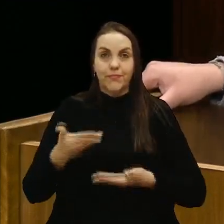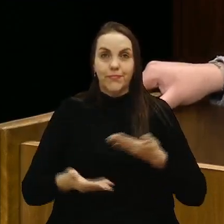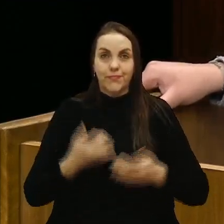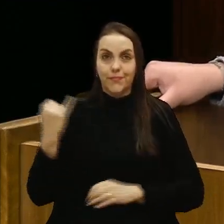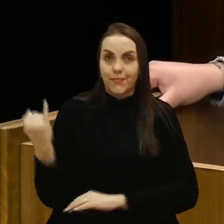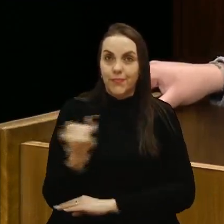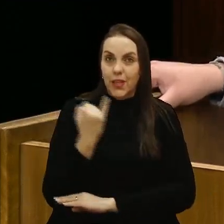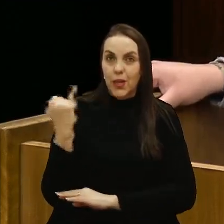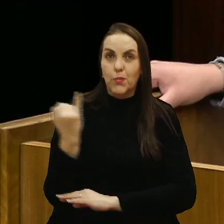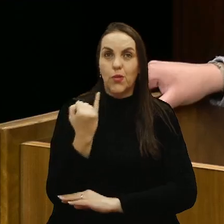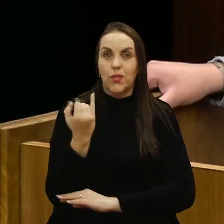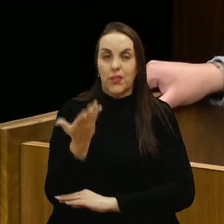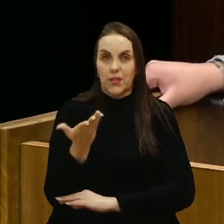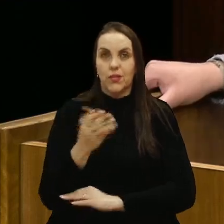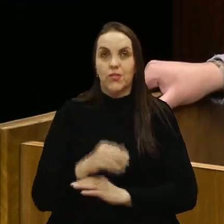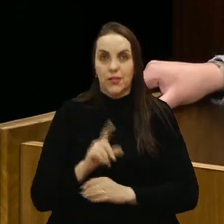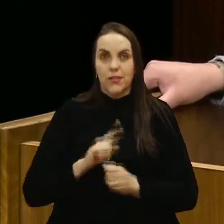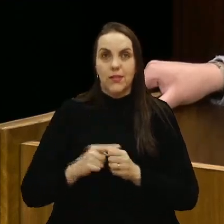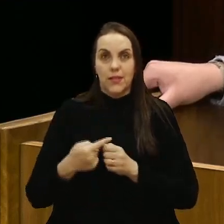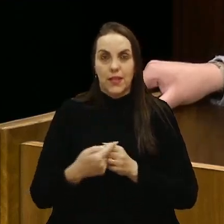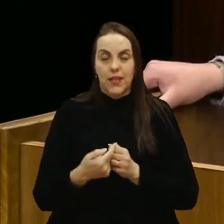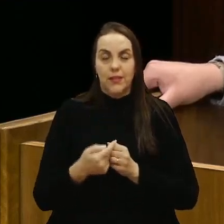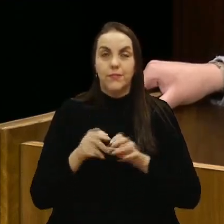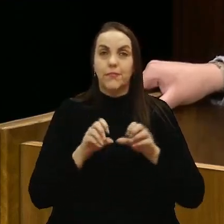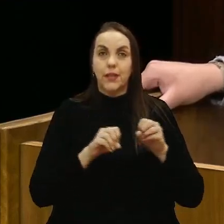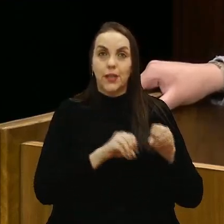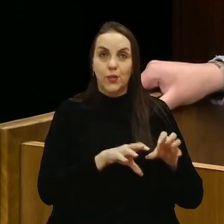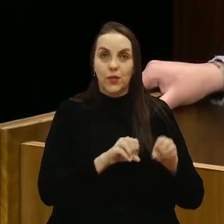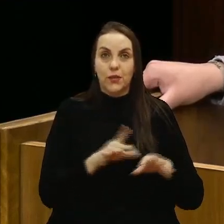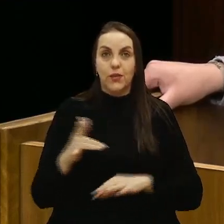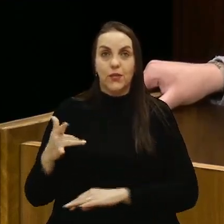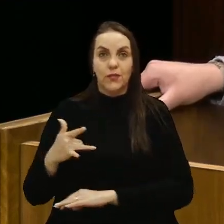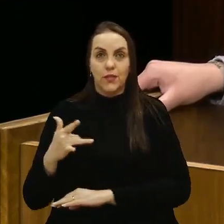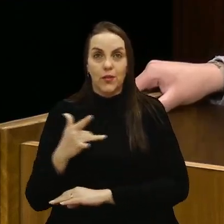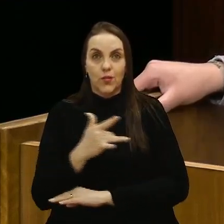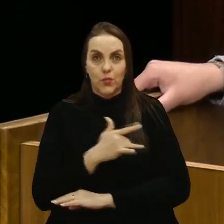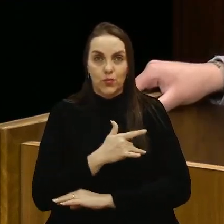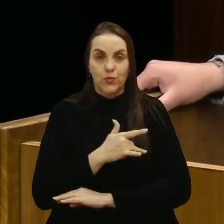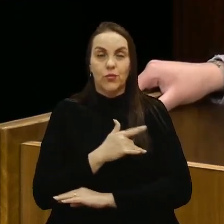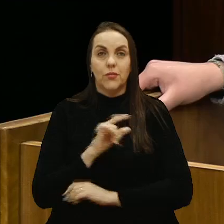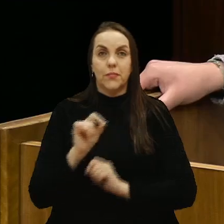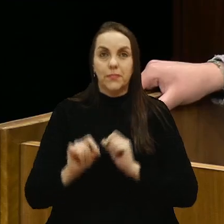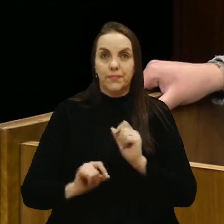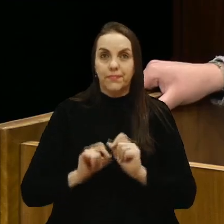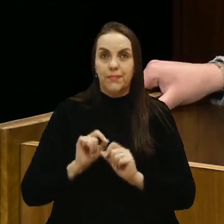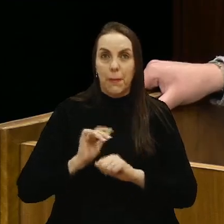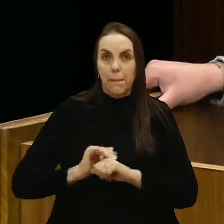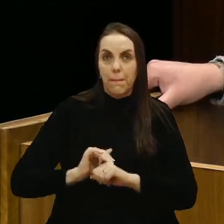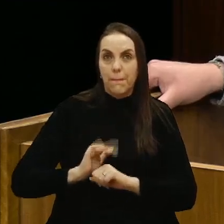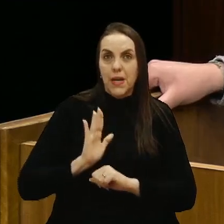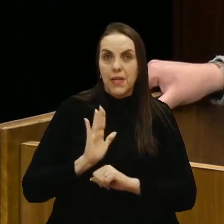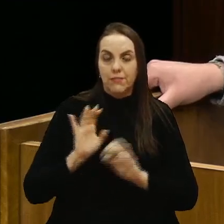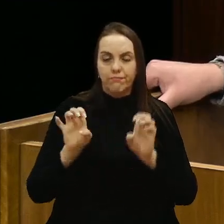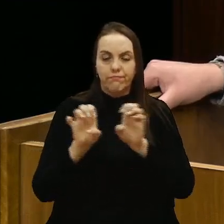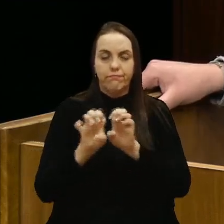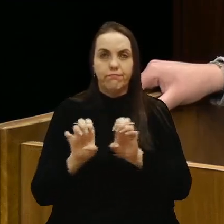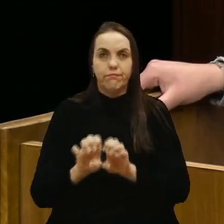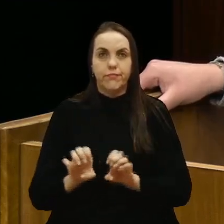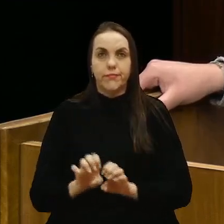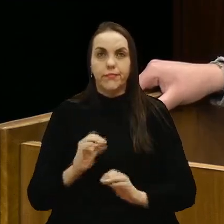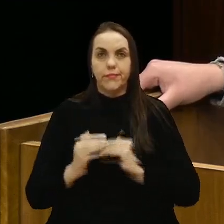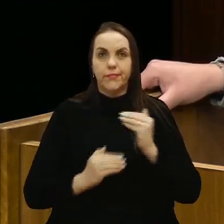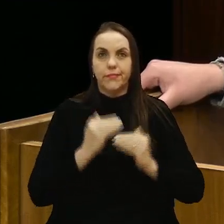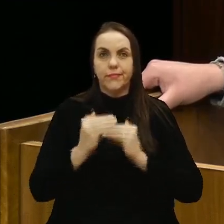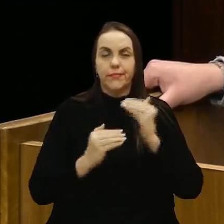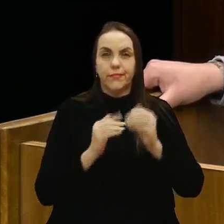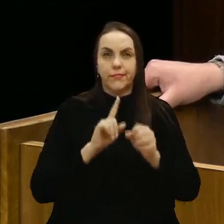importantes e essenciais. A educação e a saúde são aquilo que estruturam o desenvolvimento da